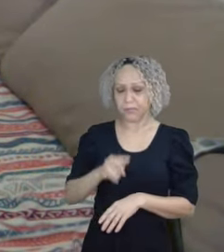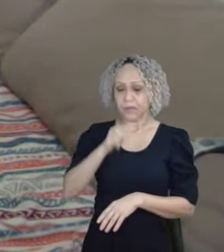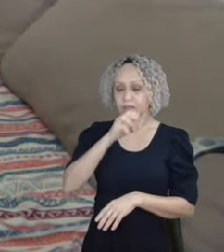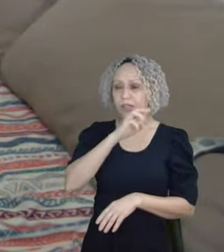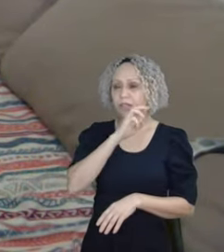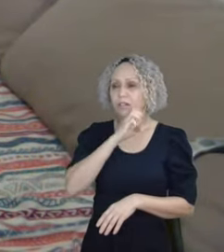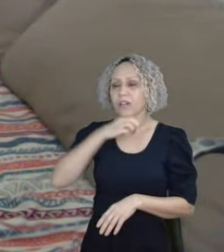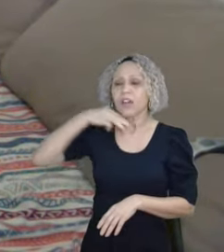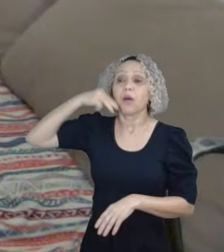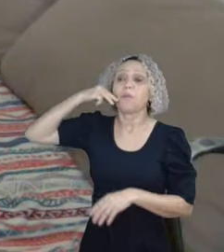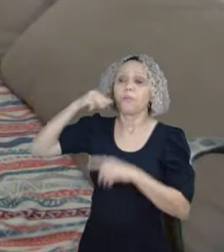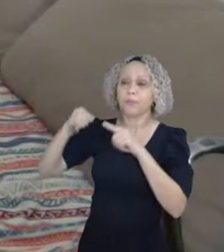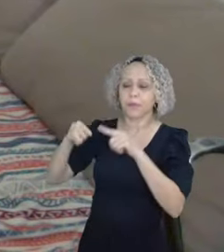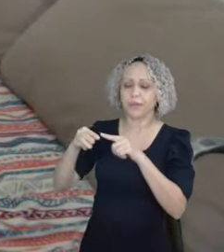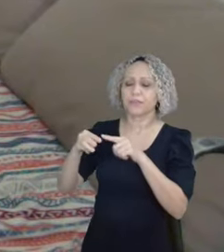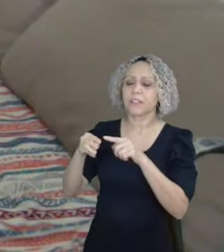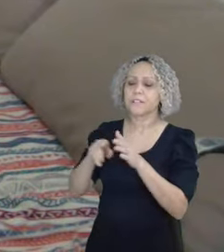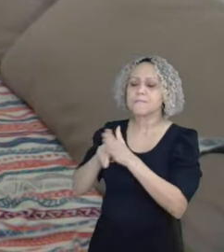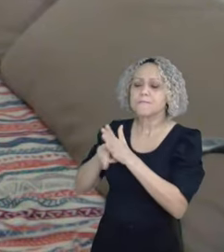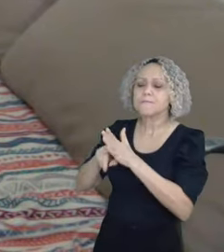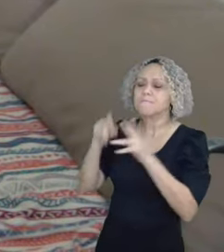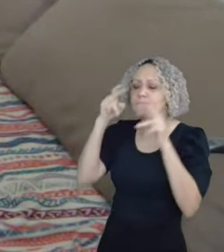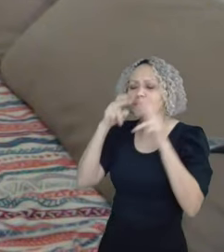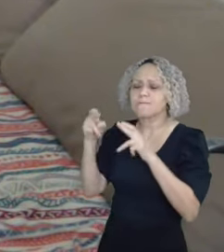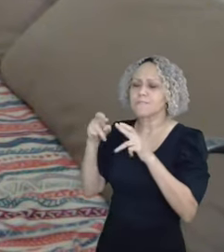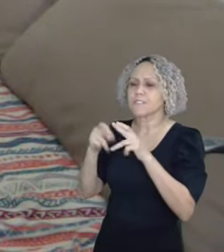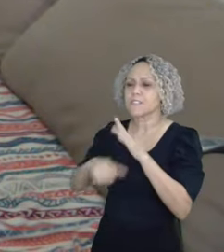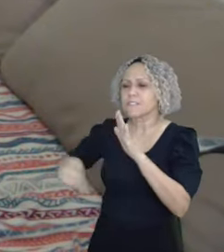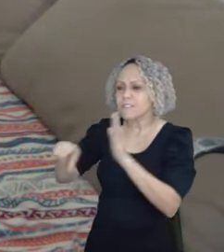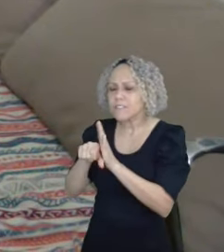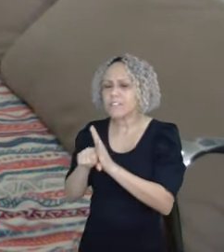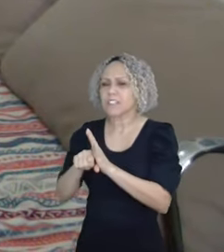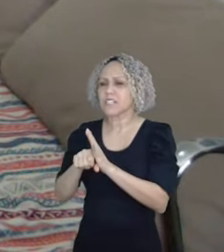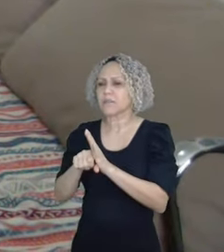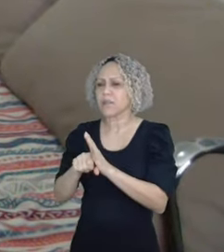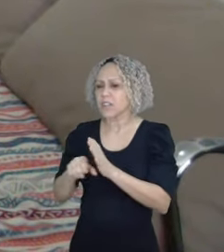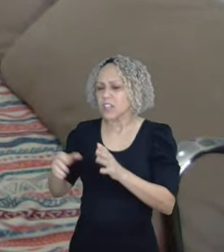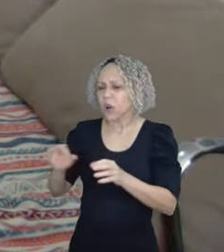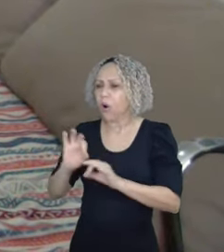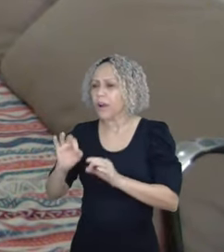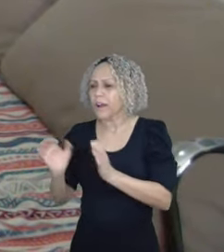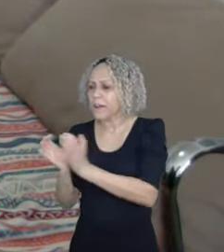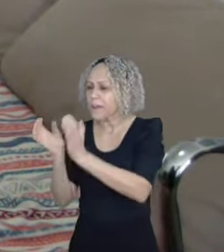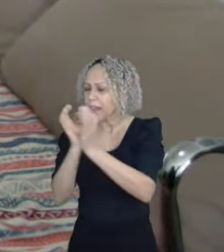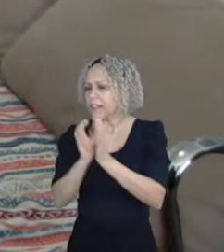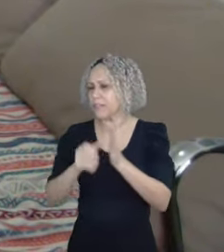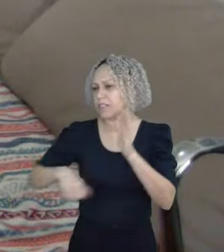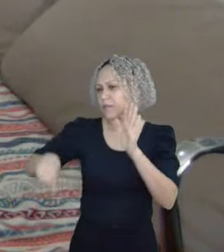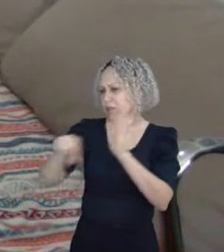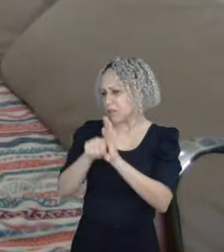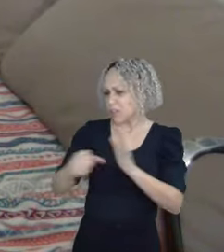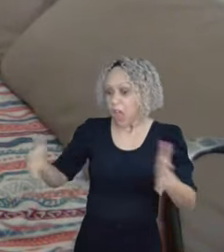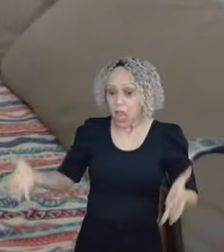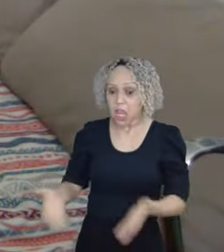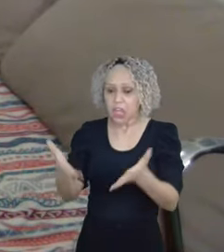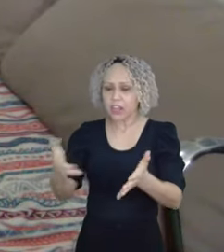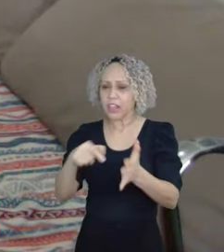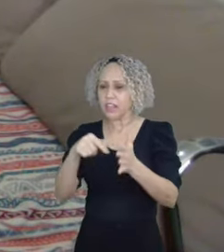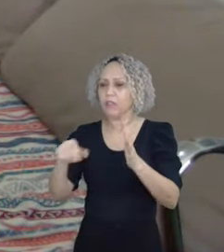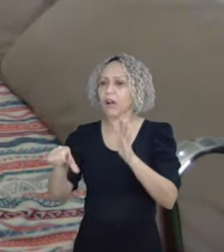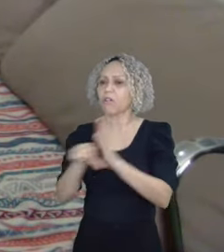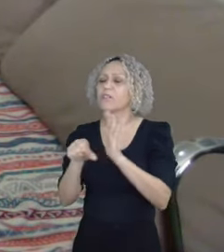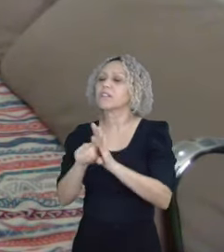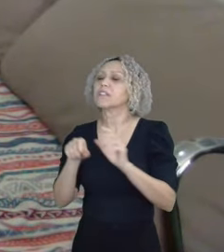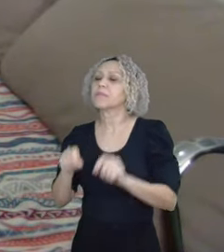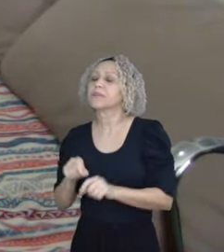obstrução à justiça, organização criminosa e incitação ao crime. E aí, diante da ameaça de Elon Musk de